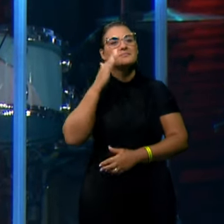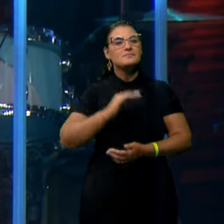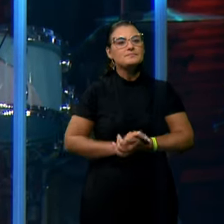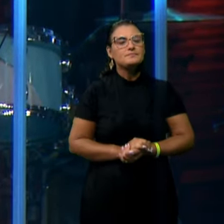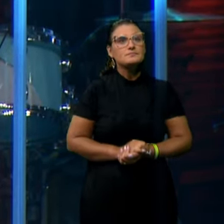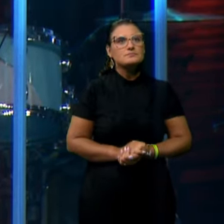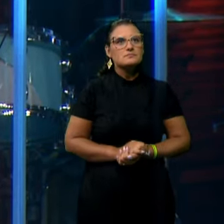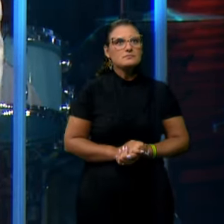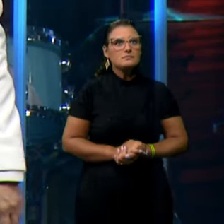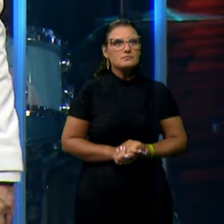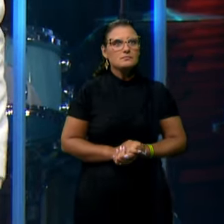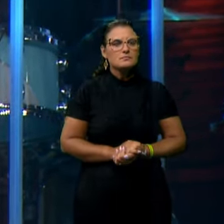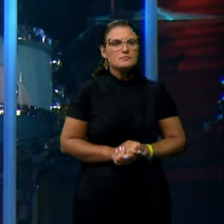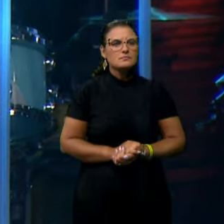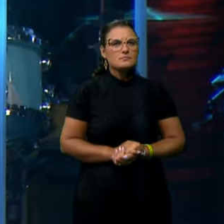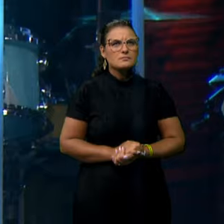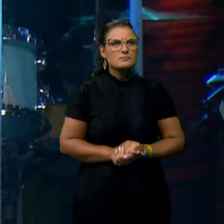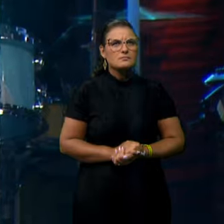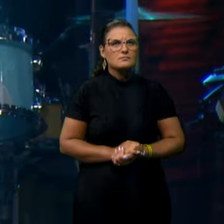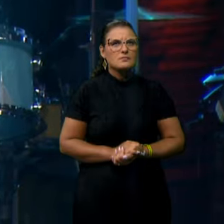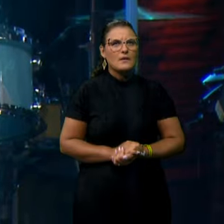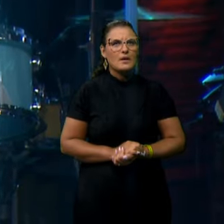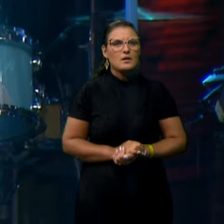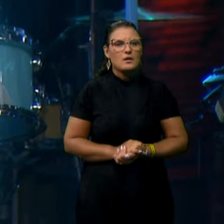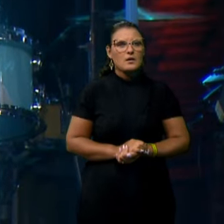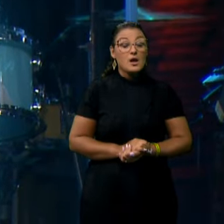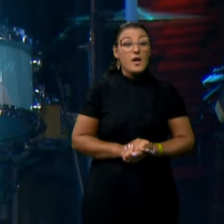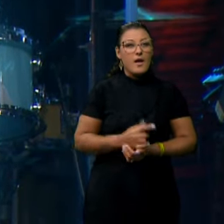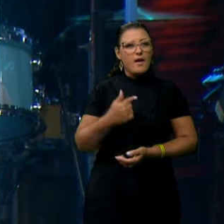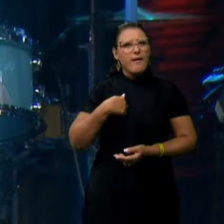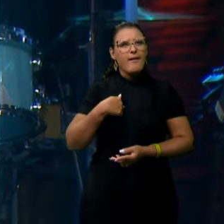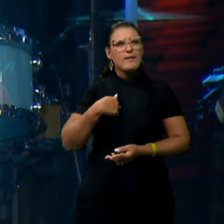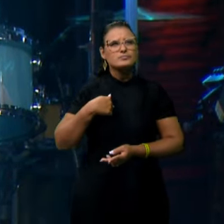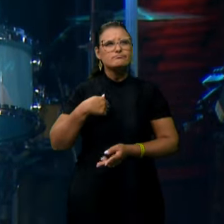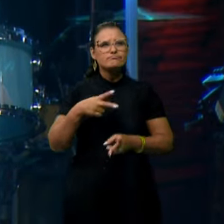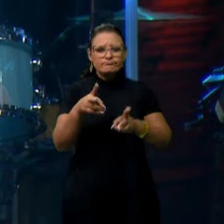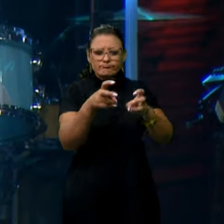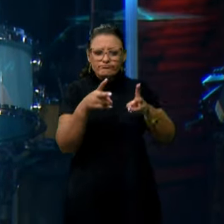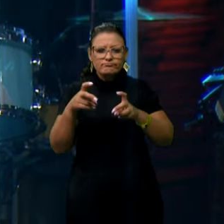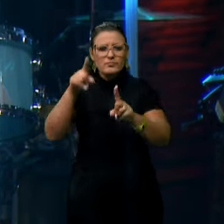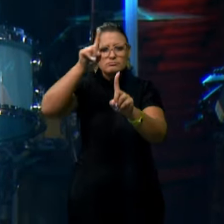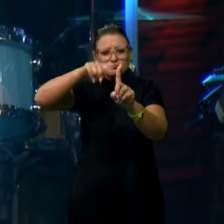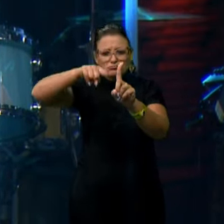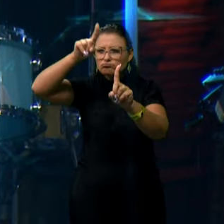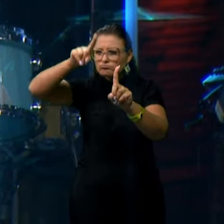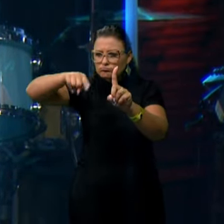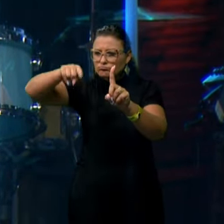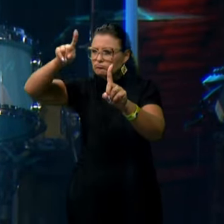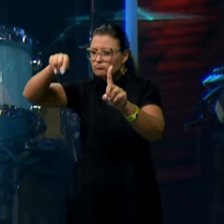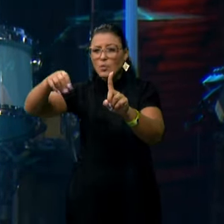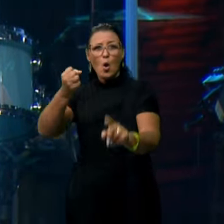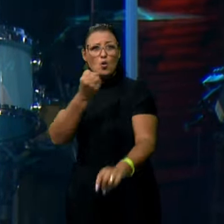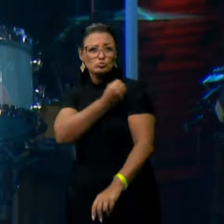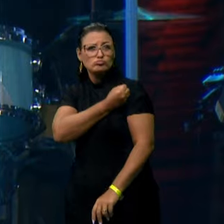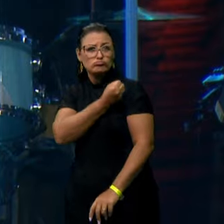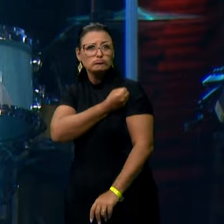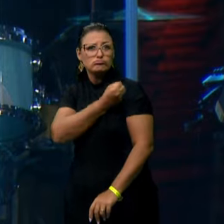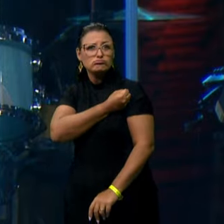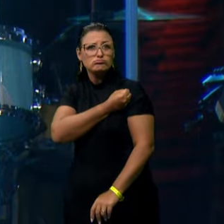estou montando outras coisas e estava vendo você estatísticas os números